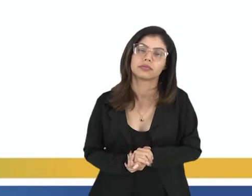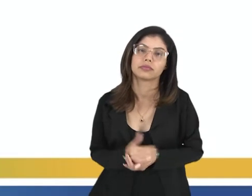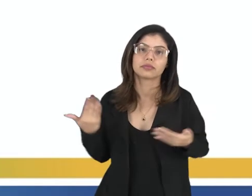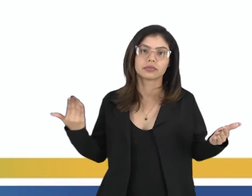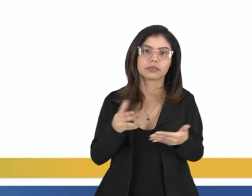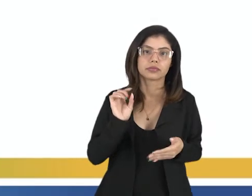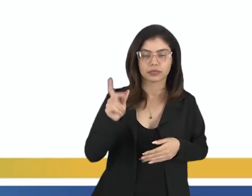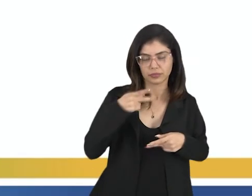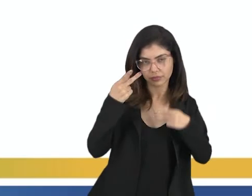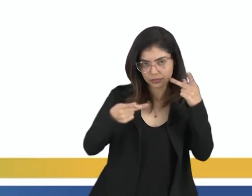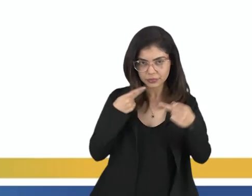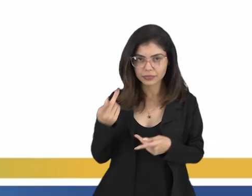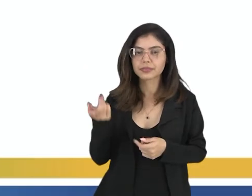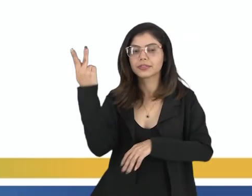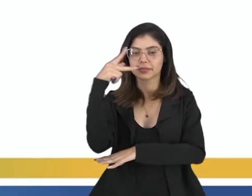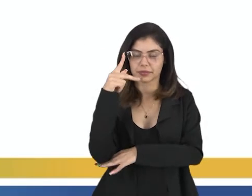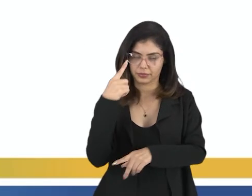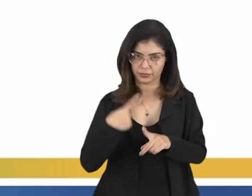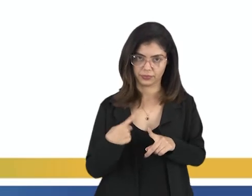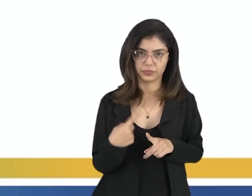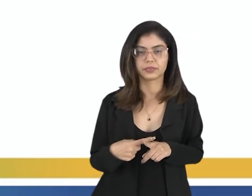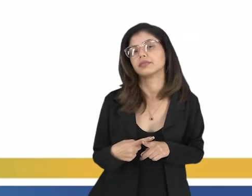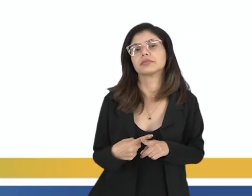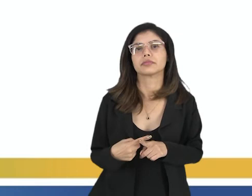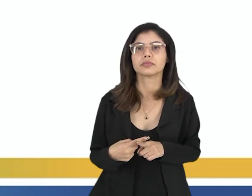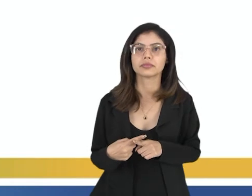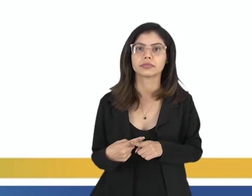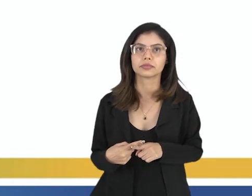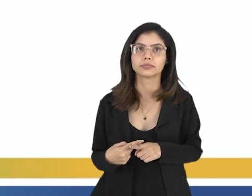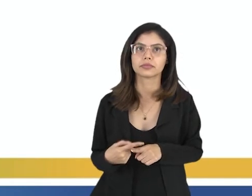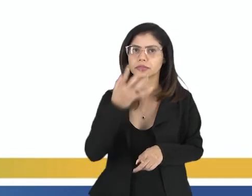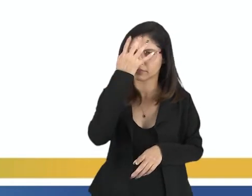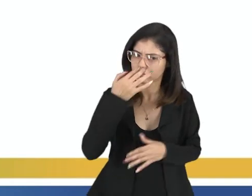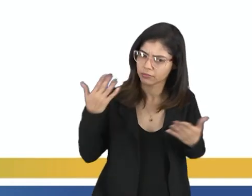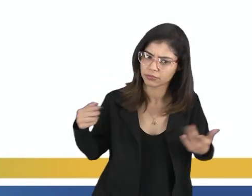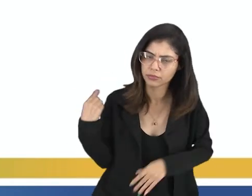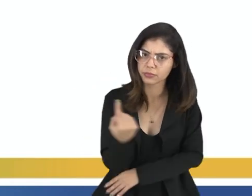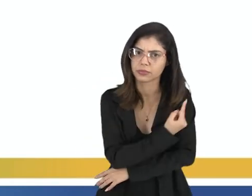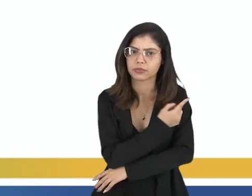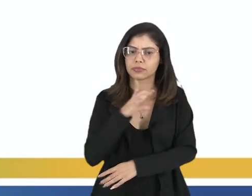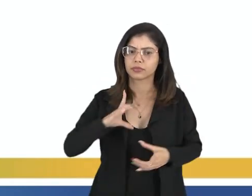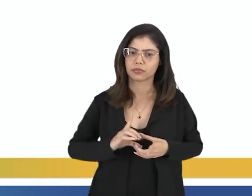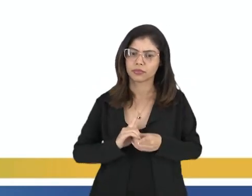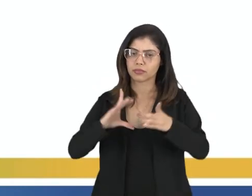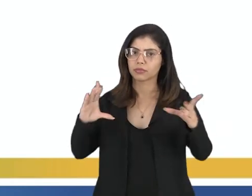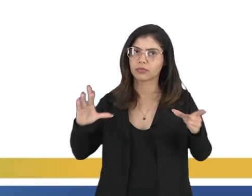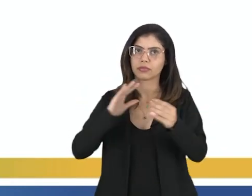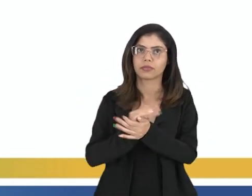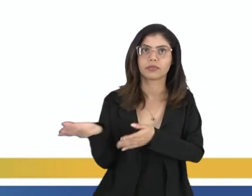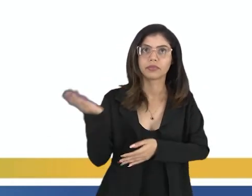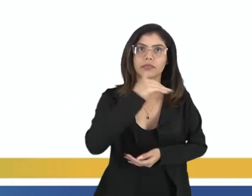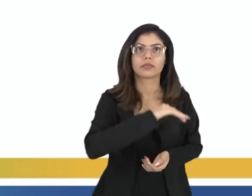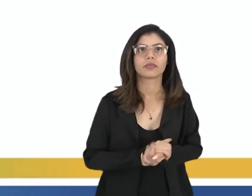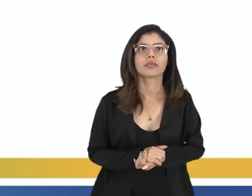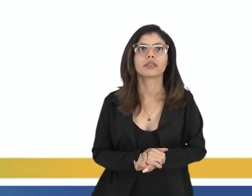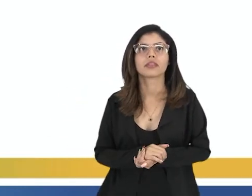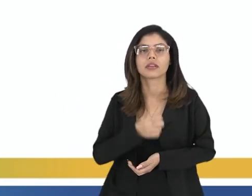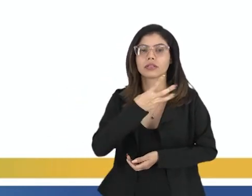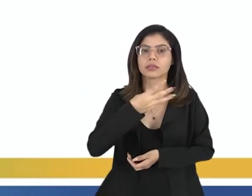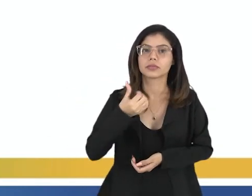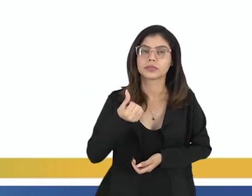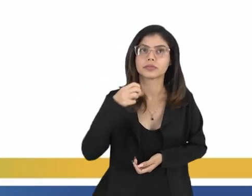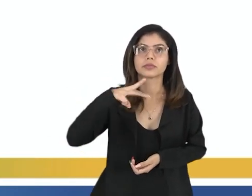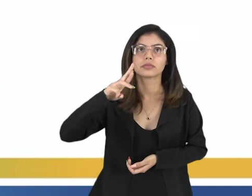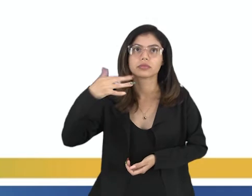A gente só falou rapidinho aí desses períodos porque foram períodos bem sérios aí na nossa democracia. Vamos lá. Em 31